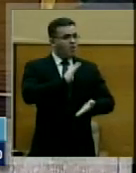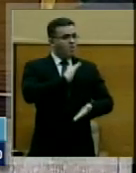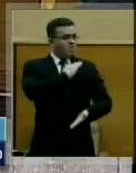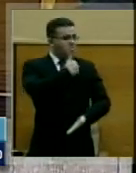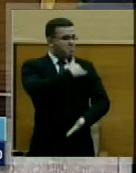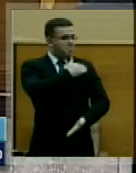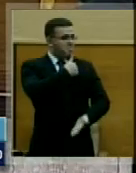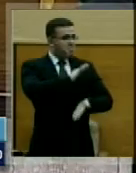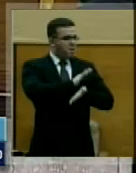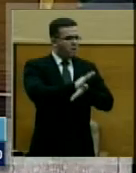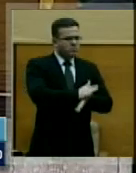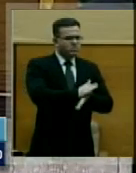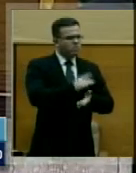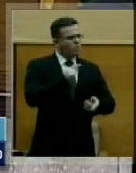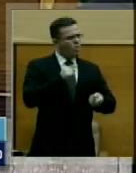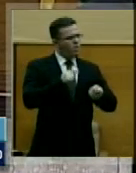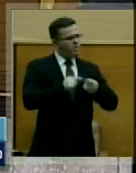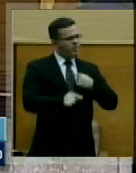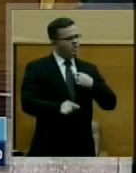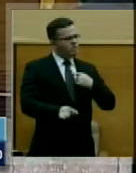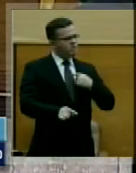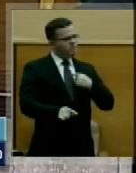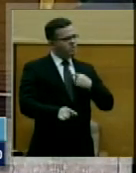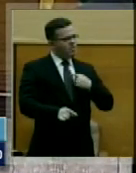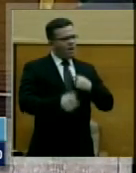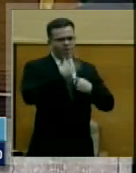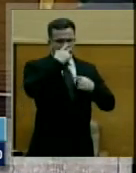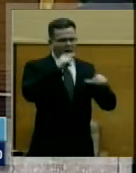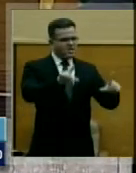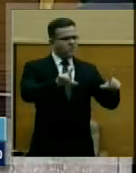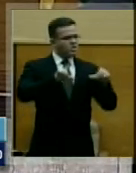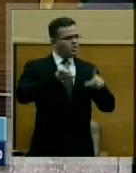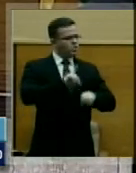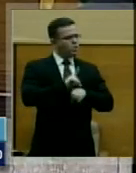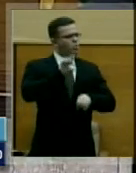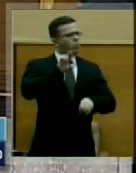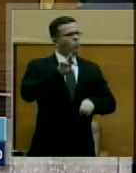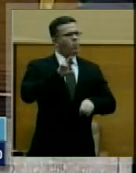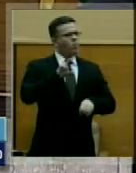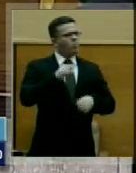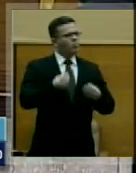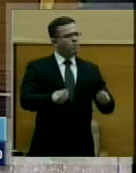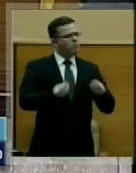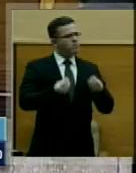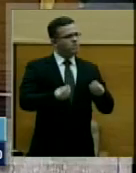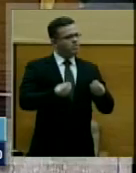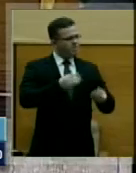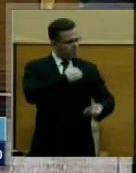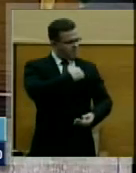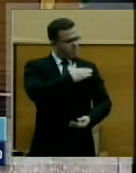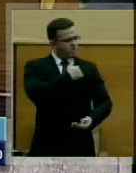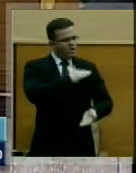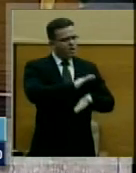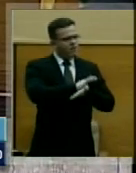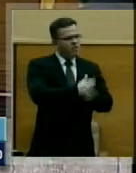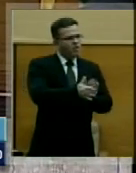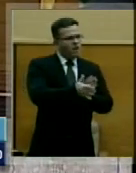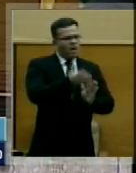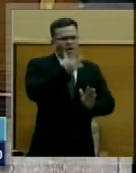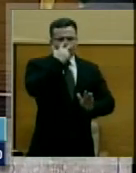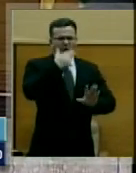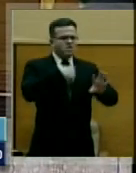de ignorância. É um atestado de que você não se vê no outro, que você não tem um sentimento de empatia pelo